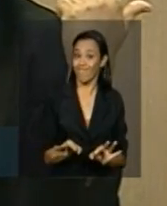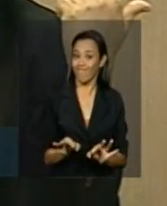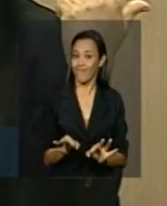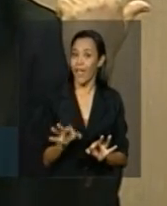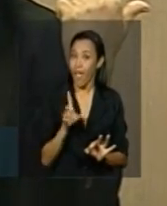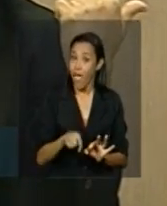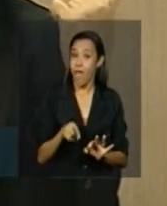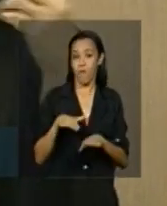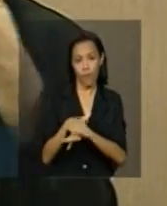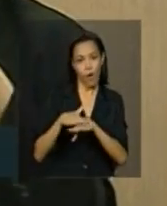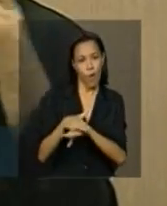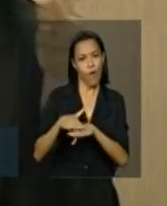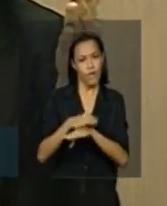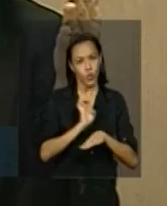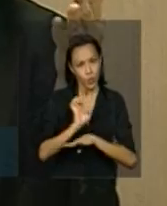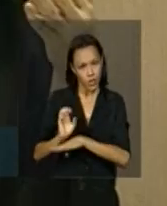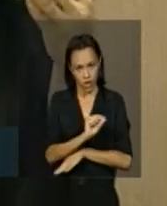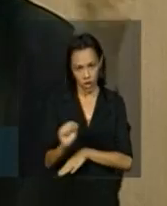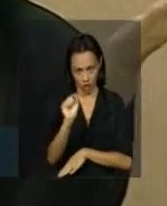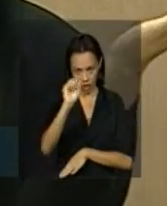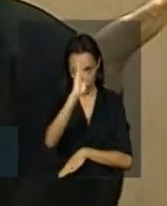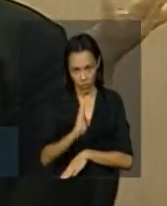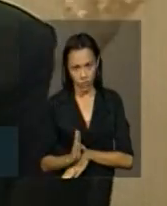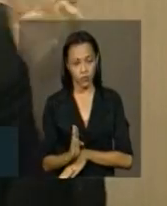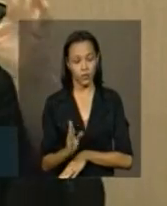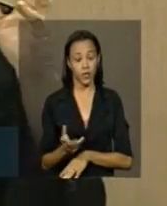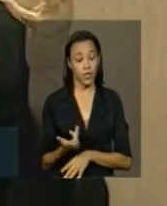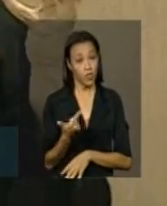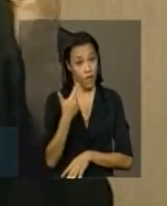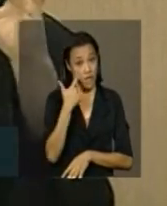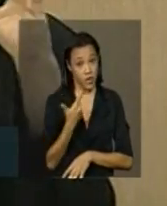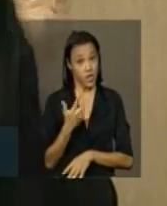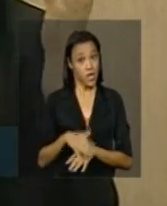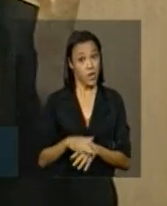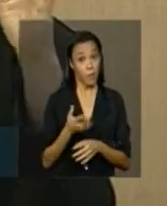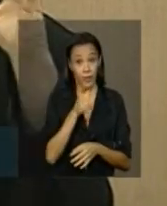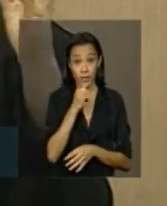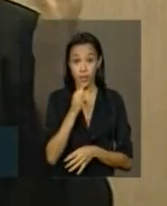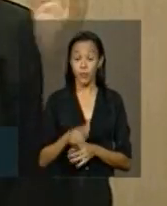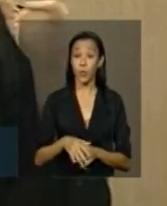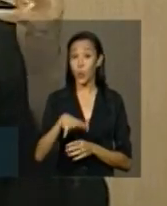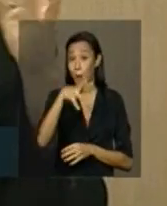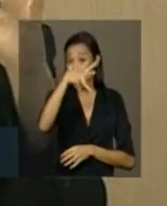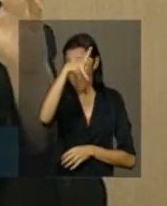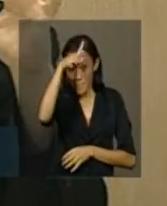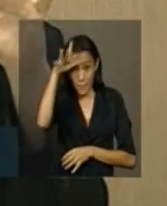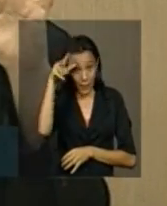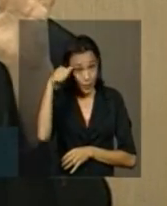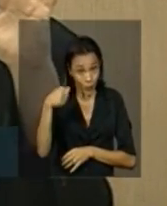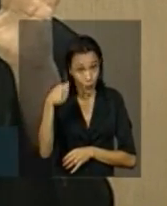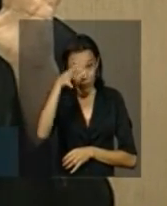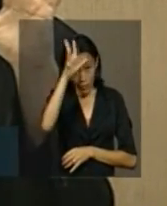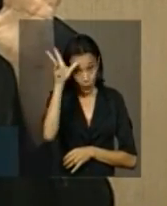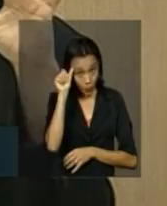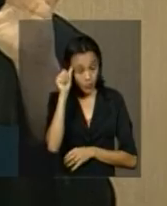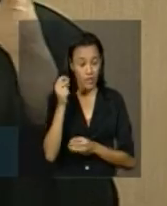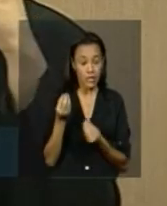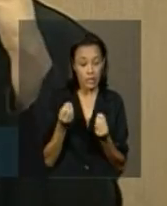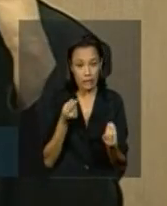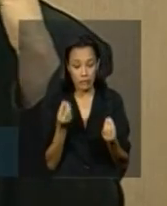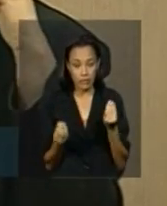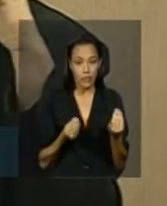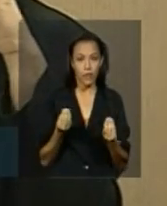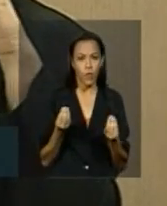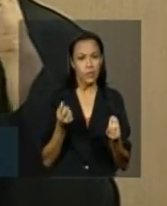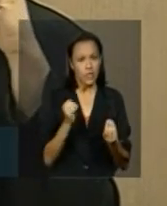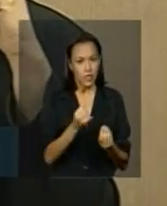com os estados a gente no caso eu dei aqui um dado do ano passado a checagem em Mato Grosso foi em torno de 11 a 12% se não falha a memória quer dizer